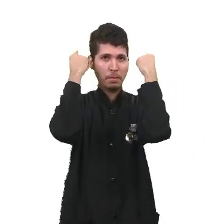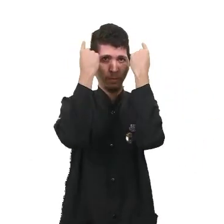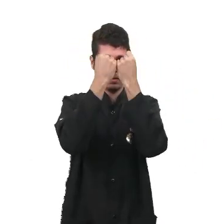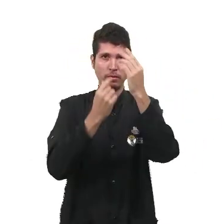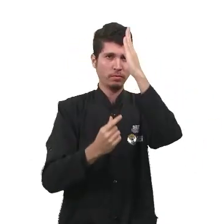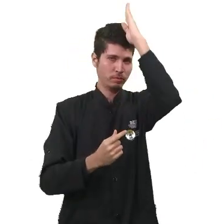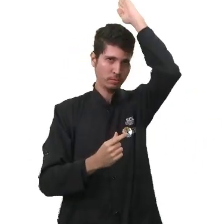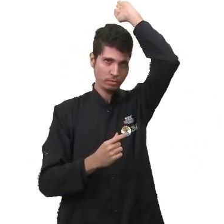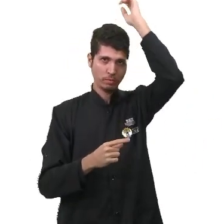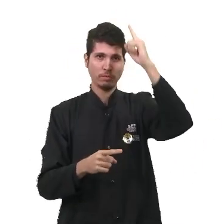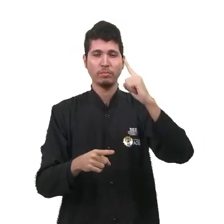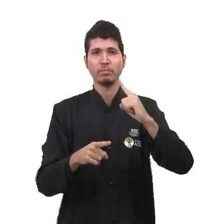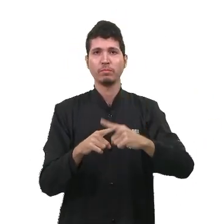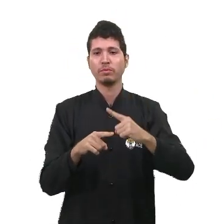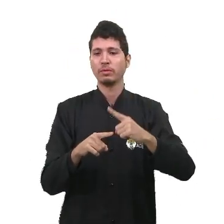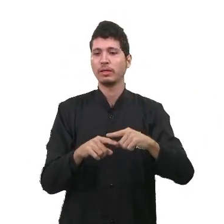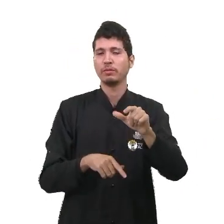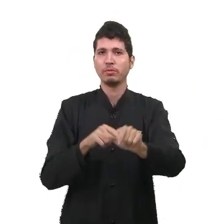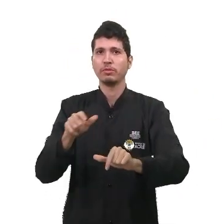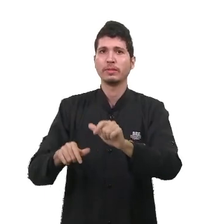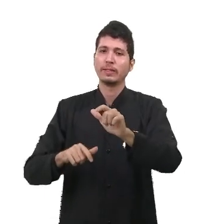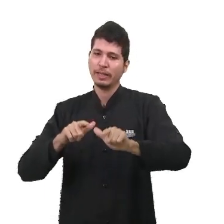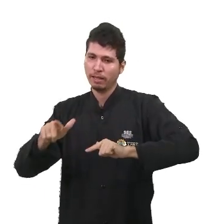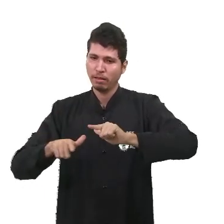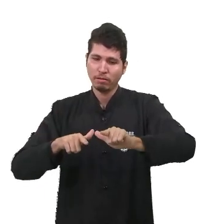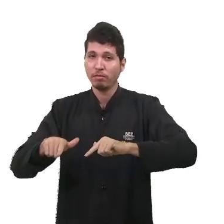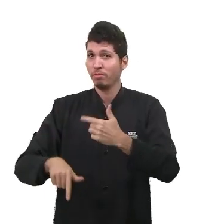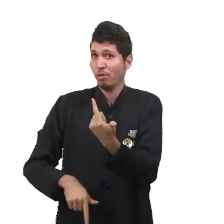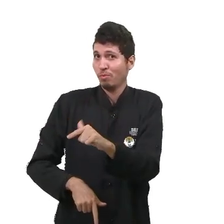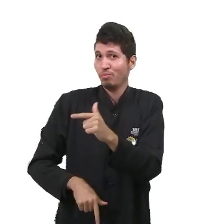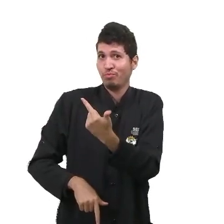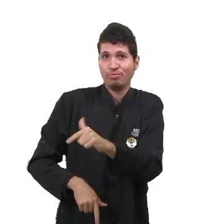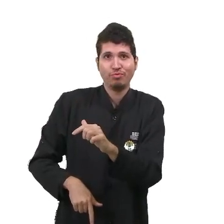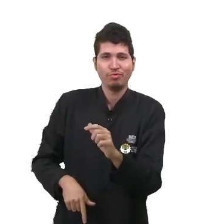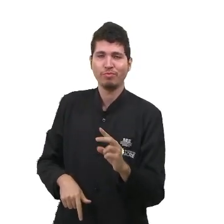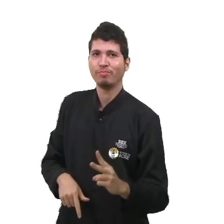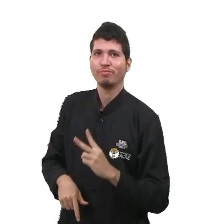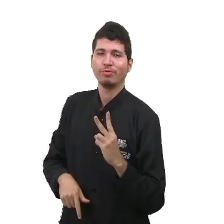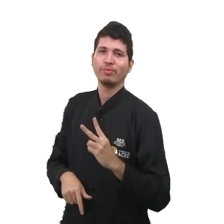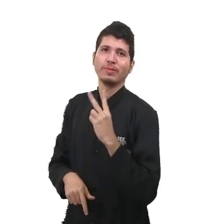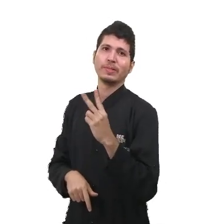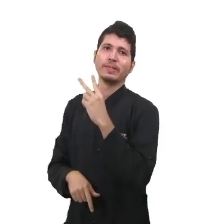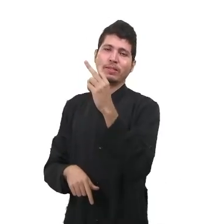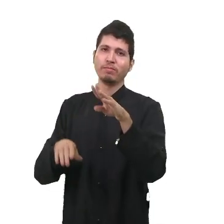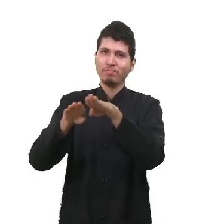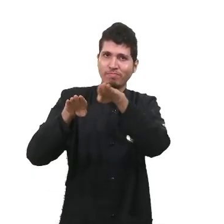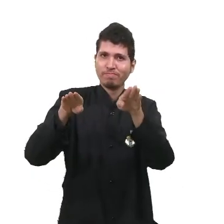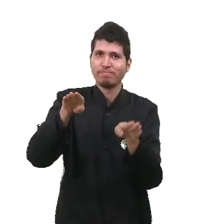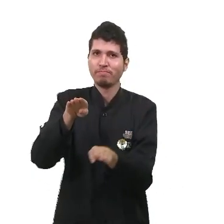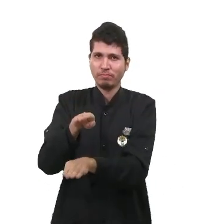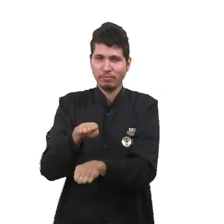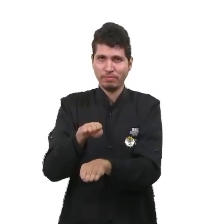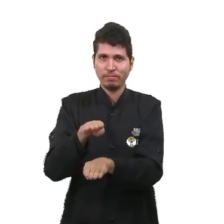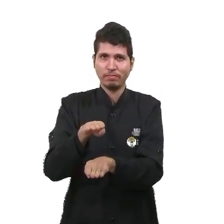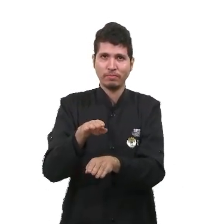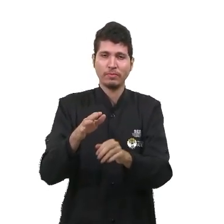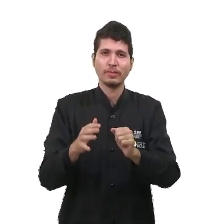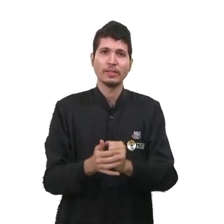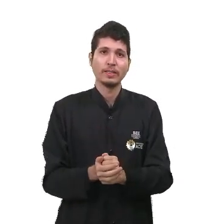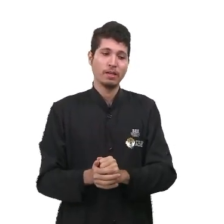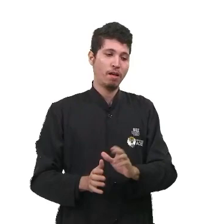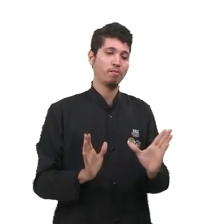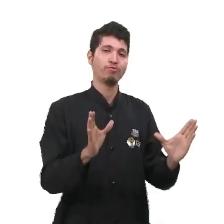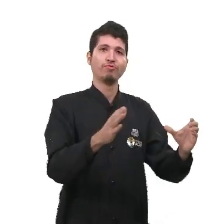precisavam trabalhar ocupavam posições inferiores dentro da sociedade, enquanto o grupo mais abastado, que vivia